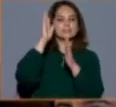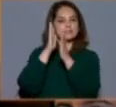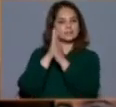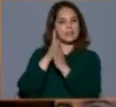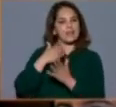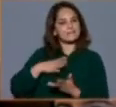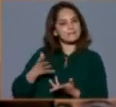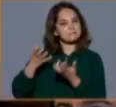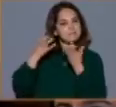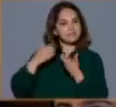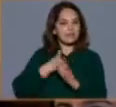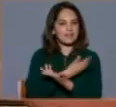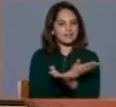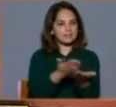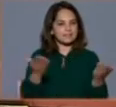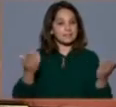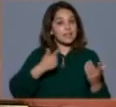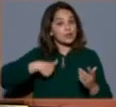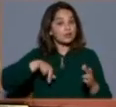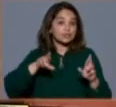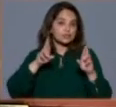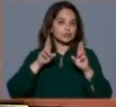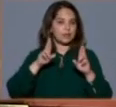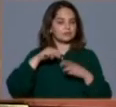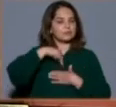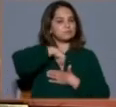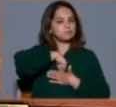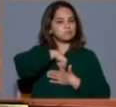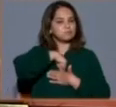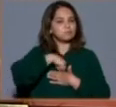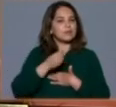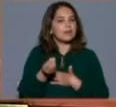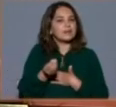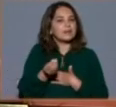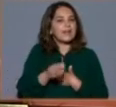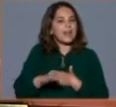Assim o desejamos e esperamos do fundo do nosso coração de criança.